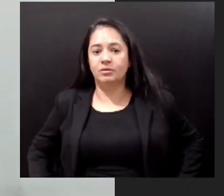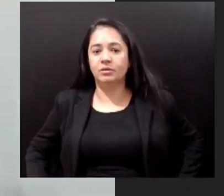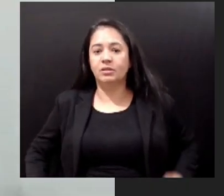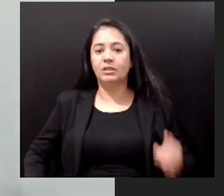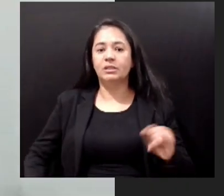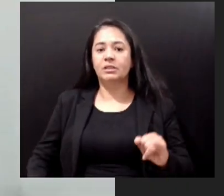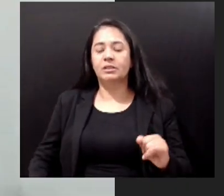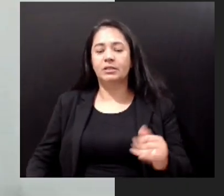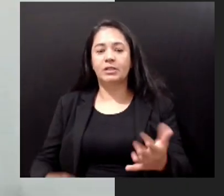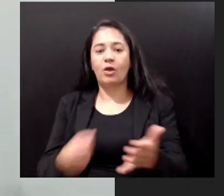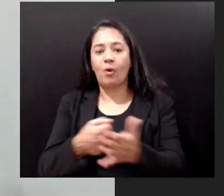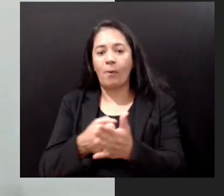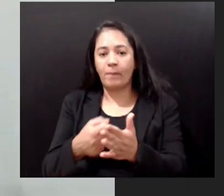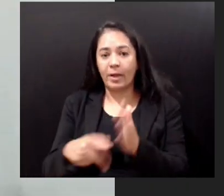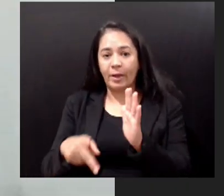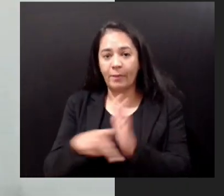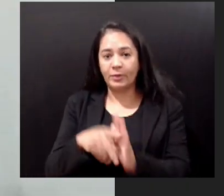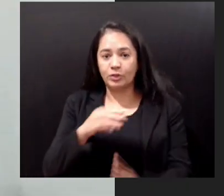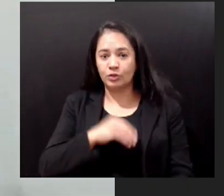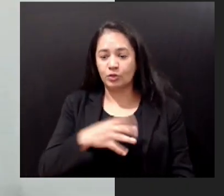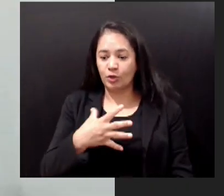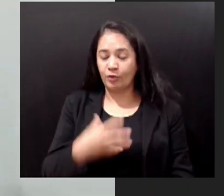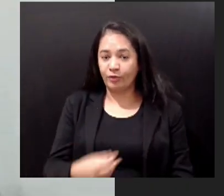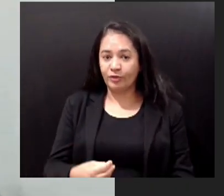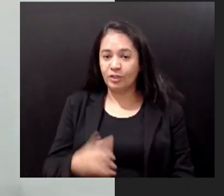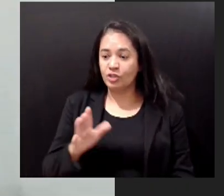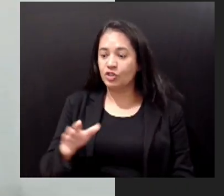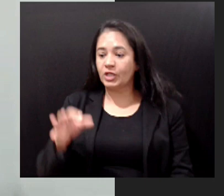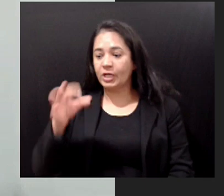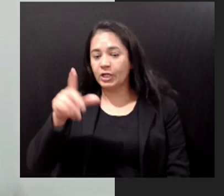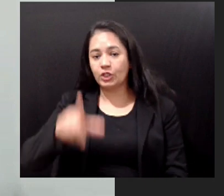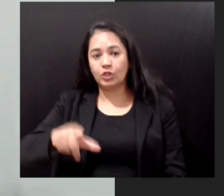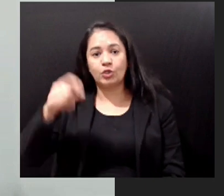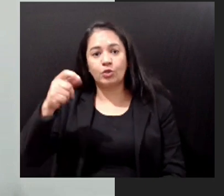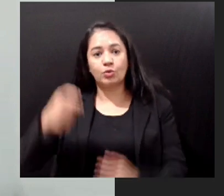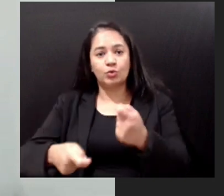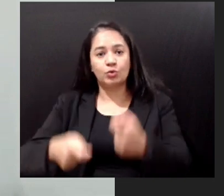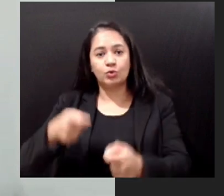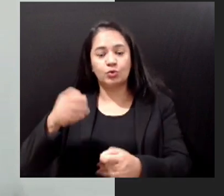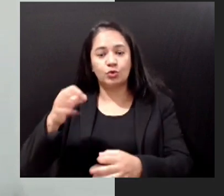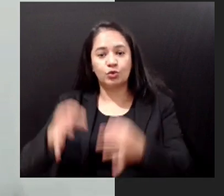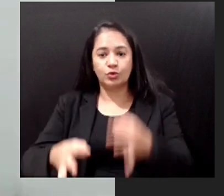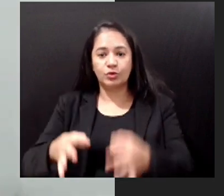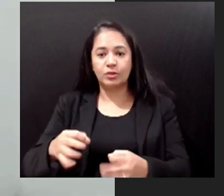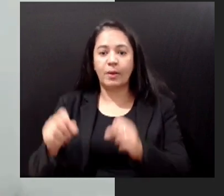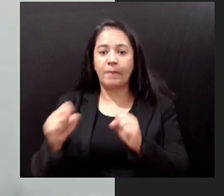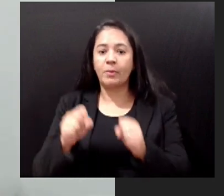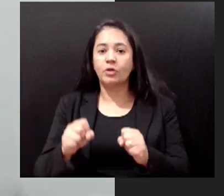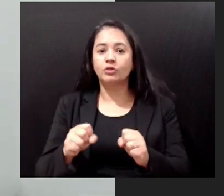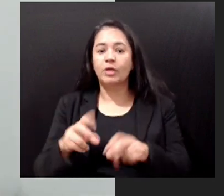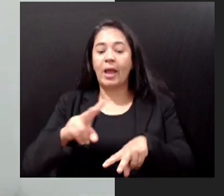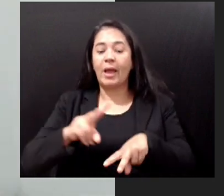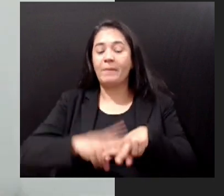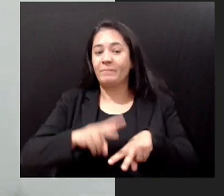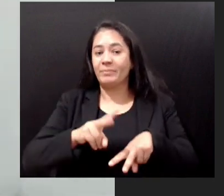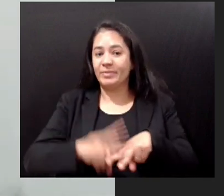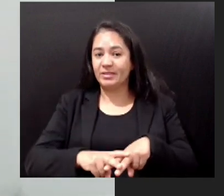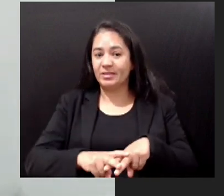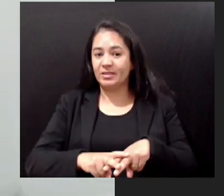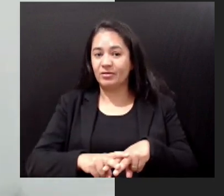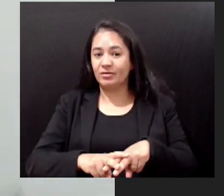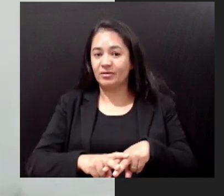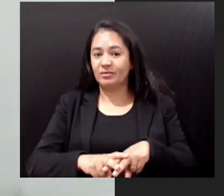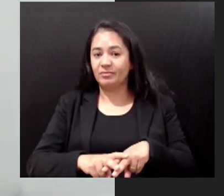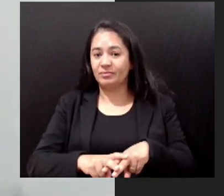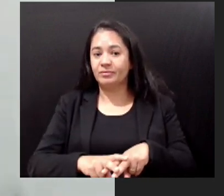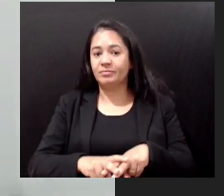de pensão já fixado judicialmente, nós podemos ter a prisão, que é uma exceção na esfera